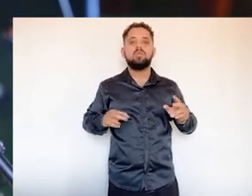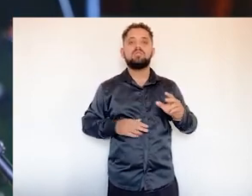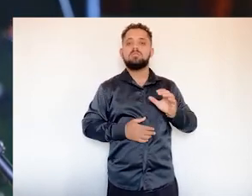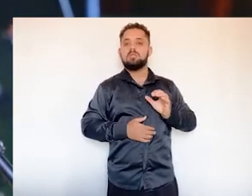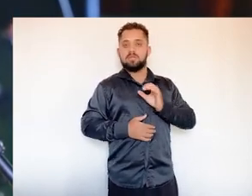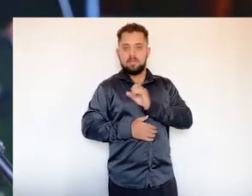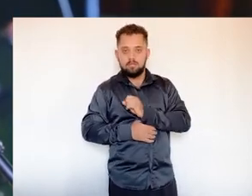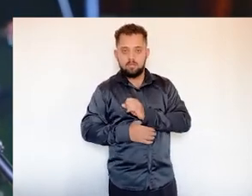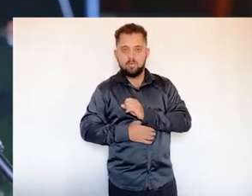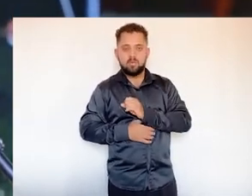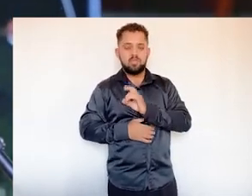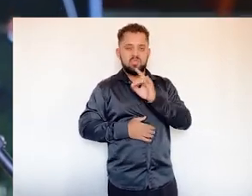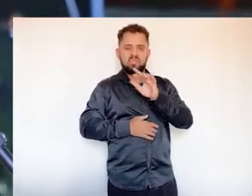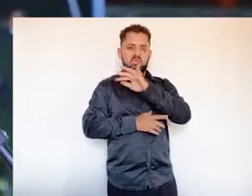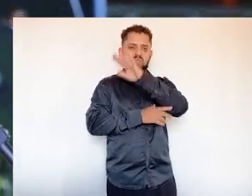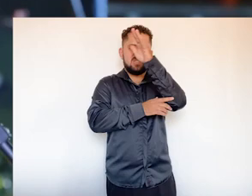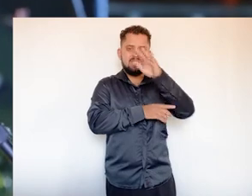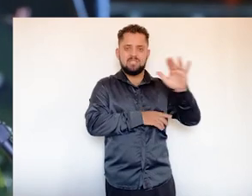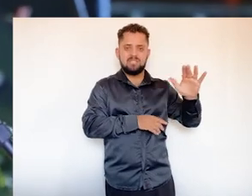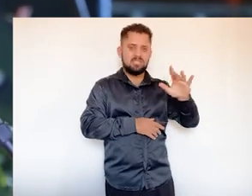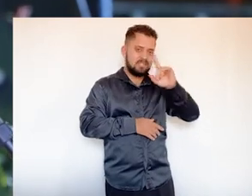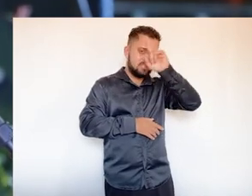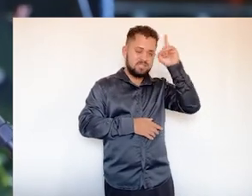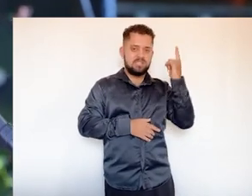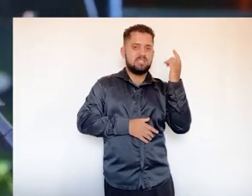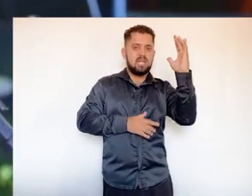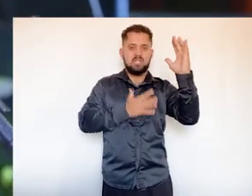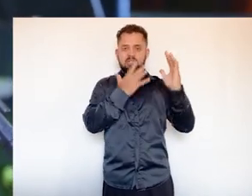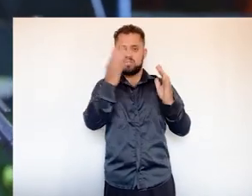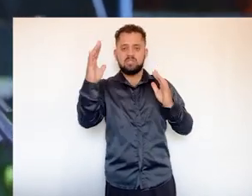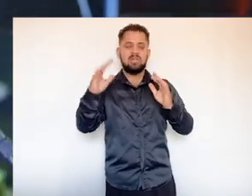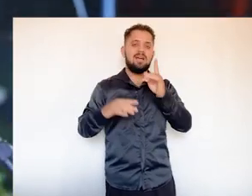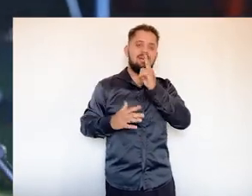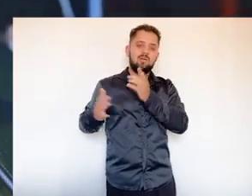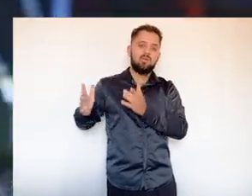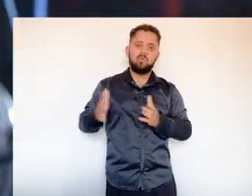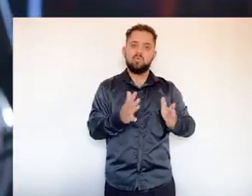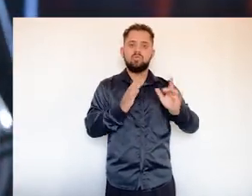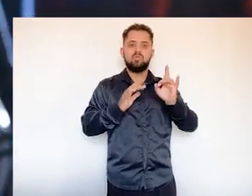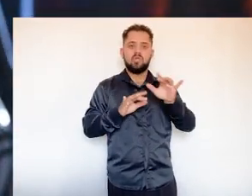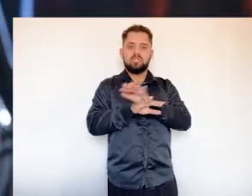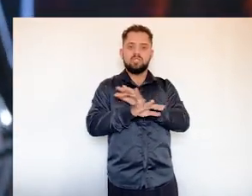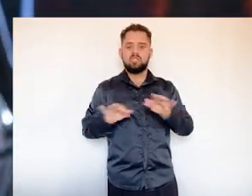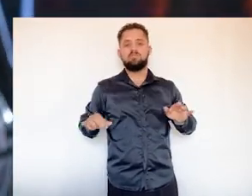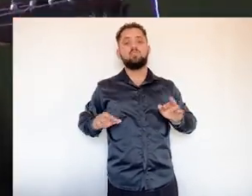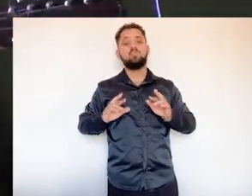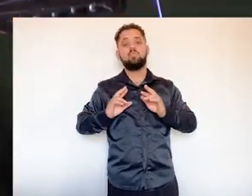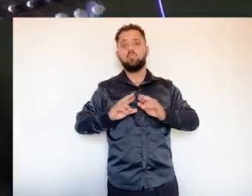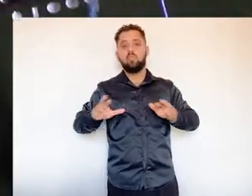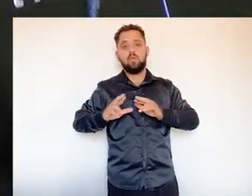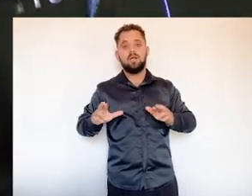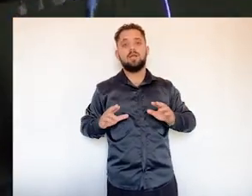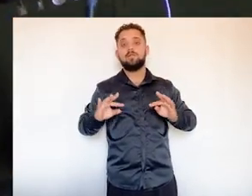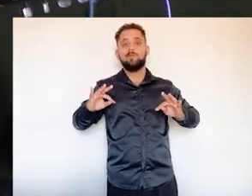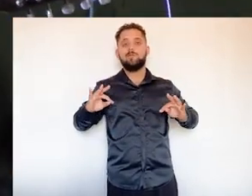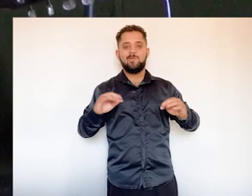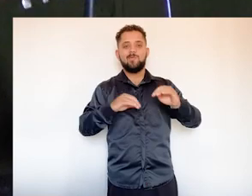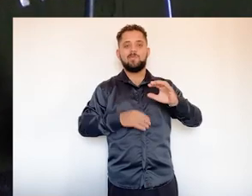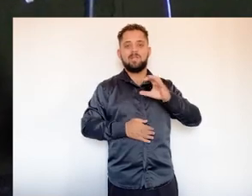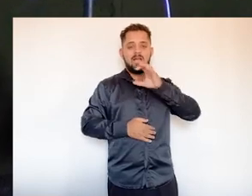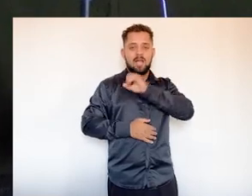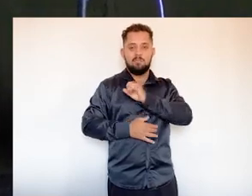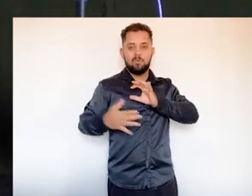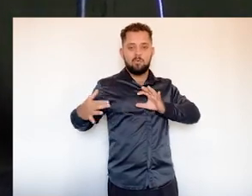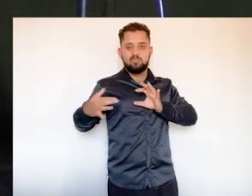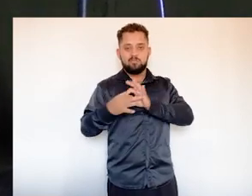Não cerrado, não as nossas matas, não os nossos rios, mas aquilo que a gente ama. É a mensagem dessa